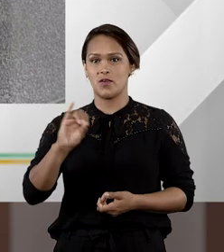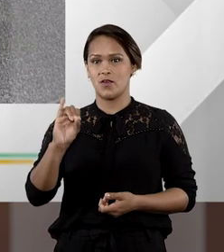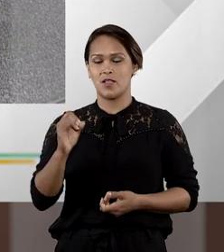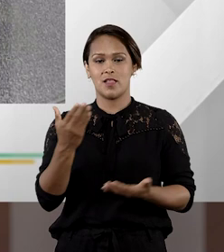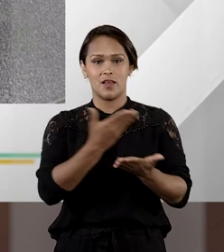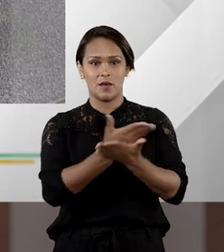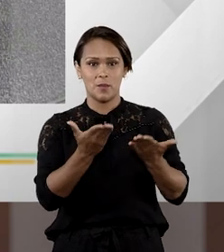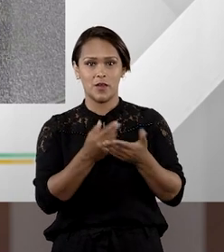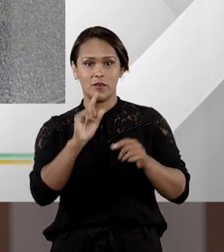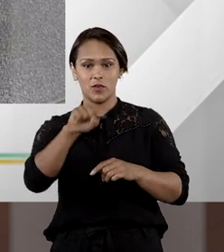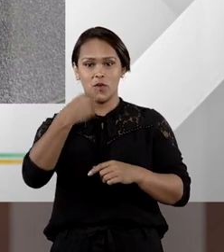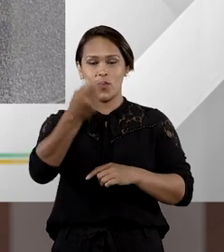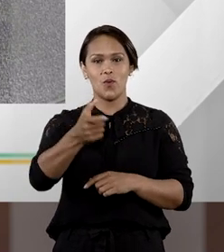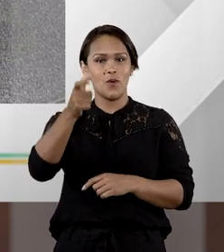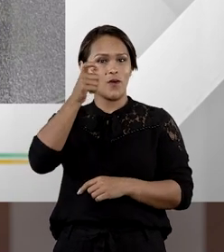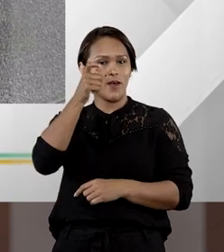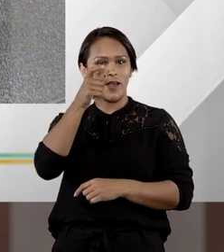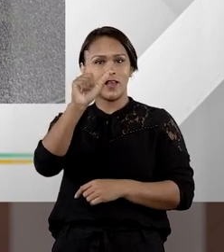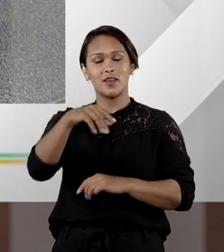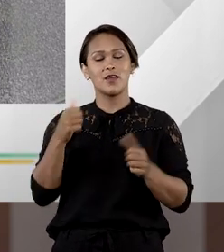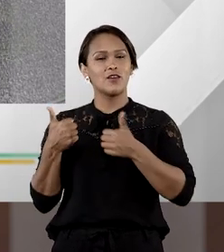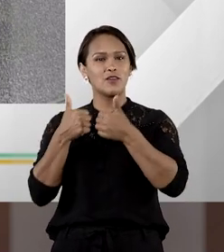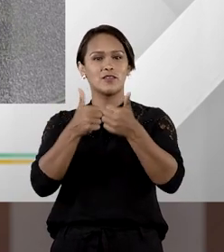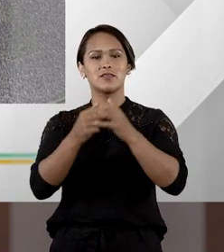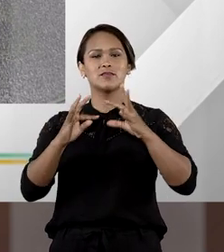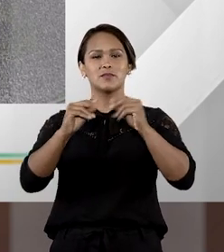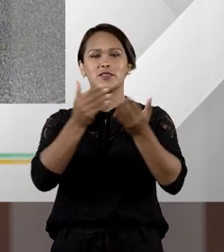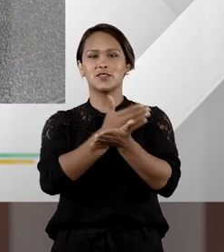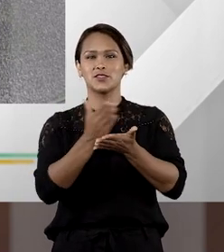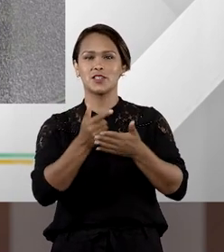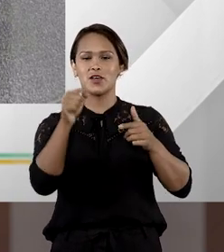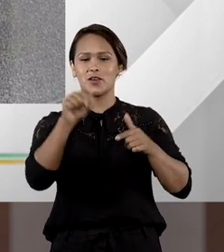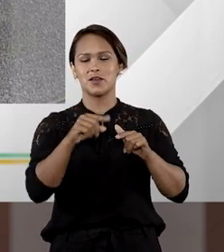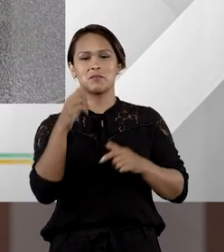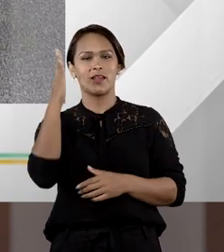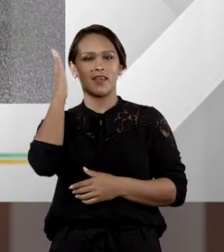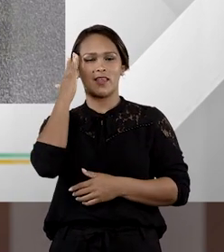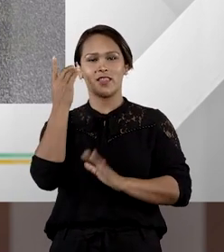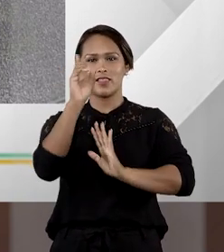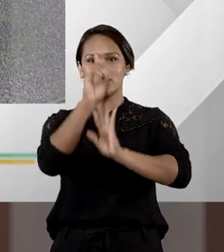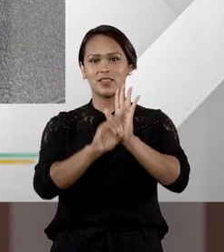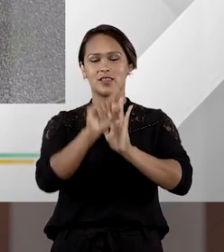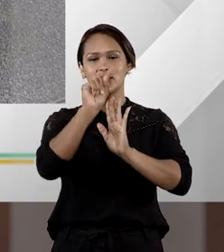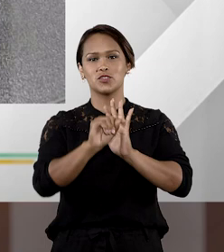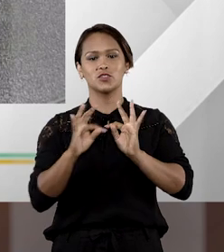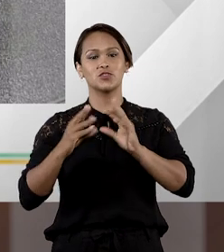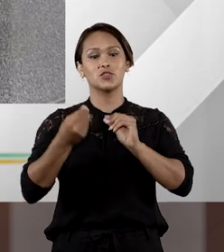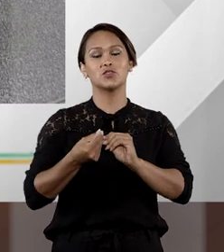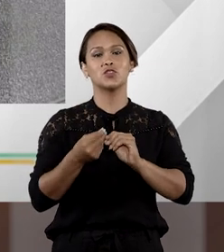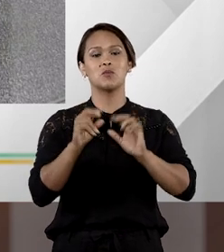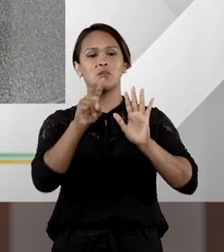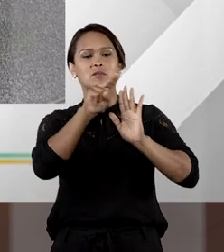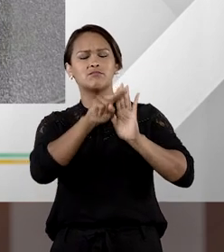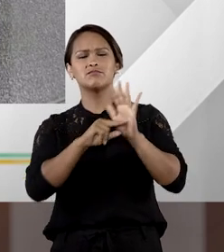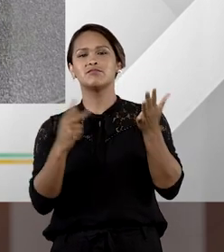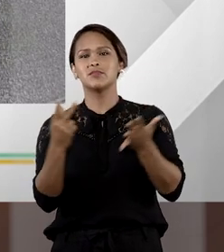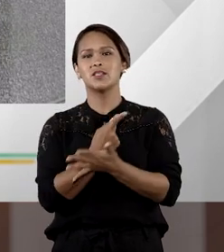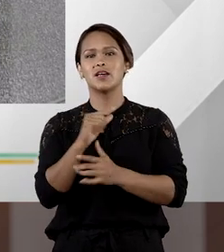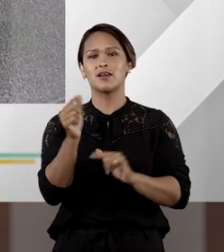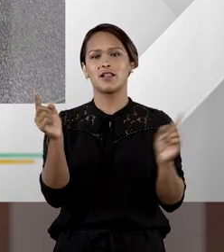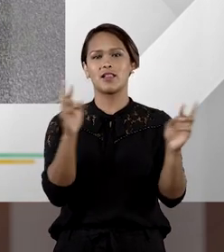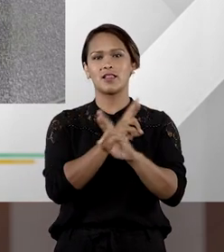Olá para você que está aí do outro lado e que vai nos acompanhar a partir de agora para entender direito sobre as